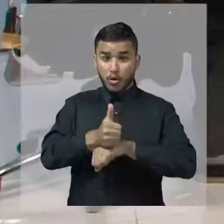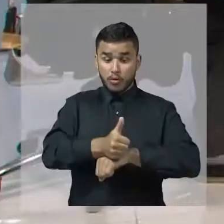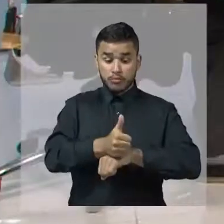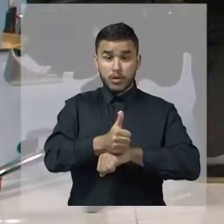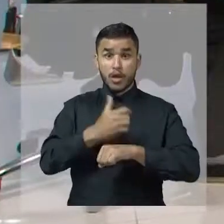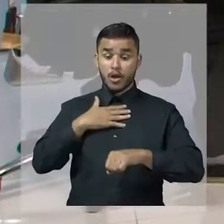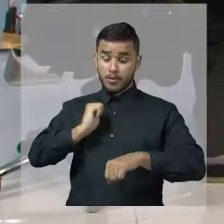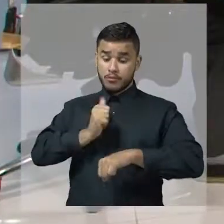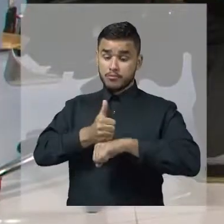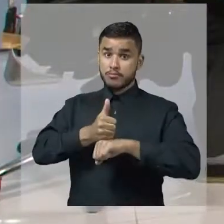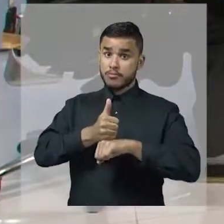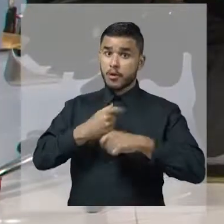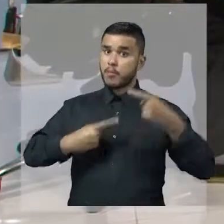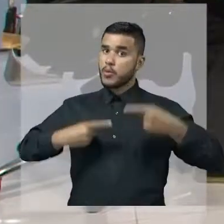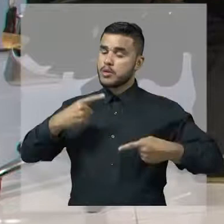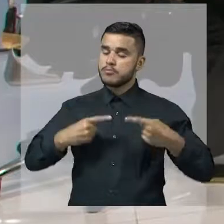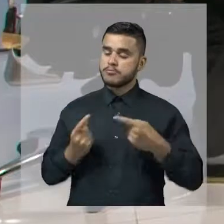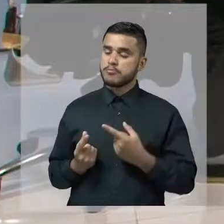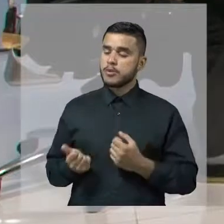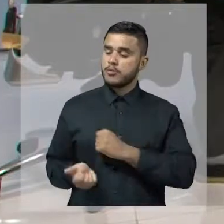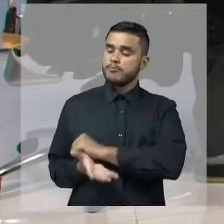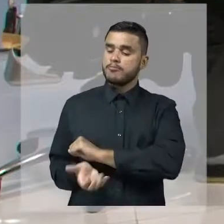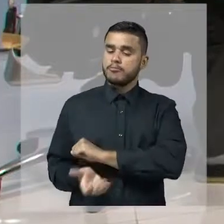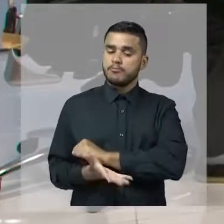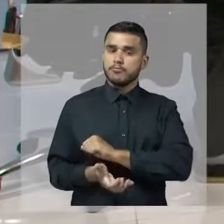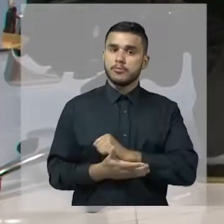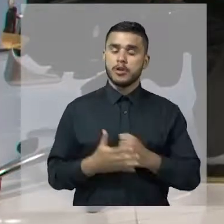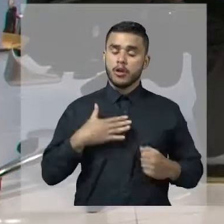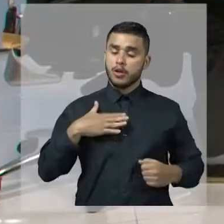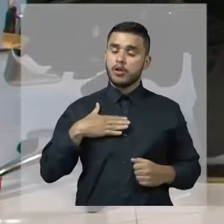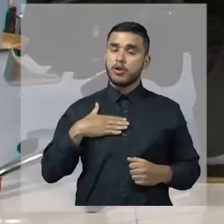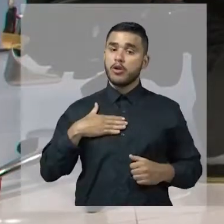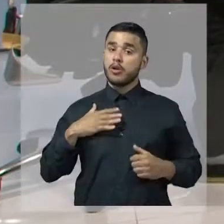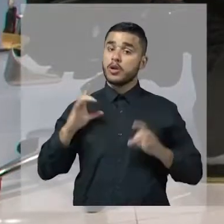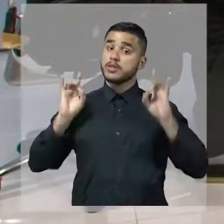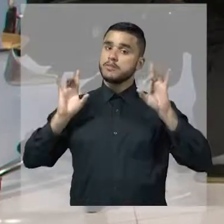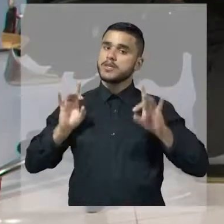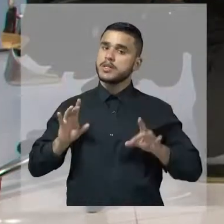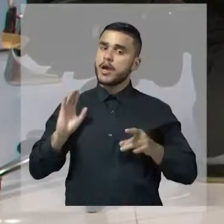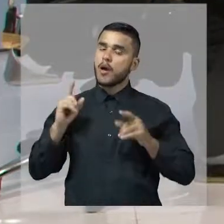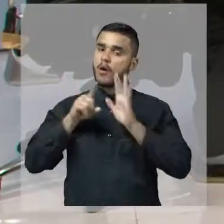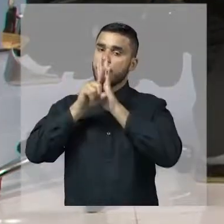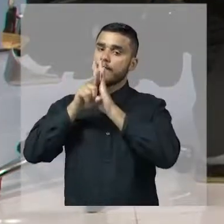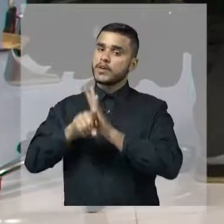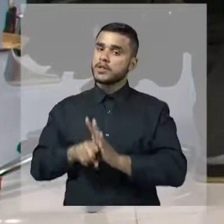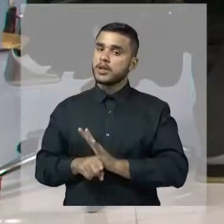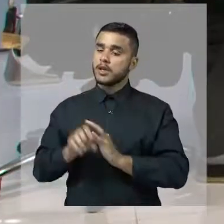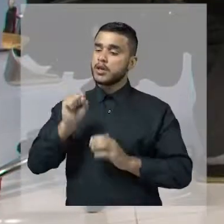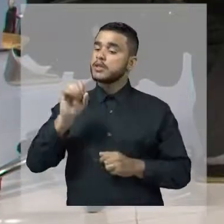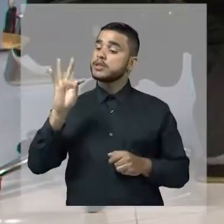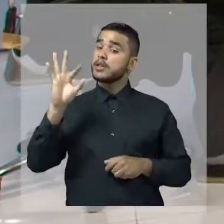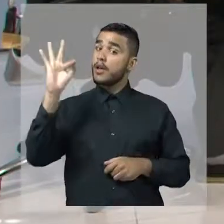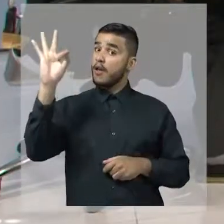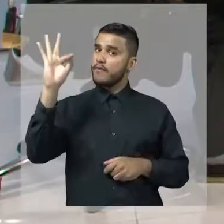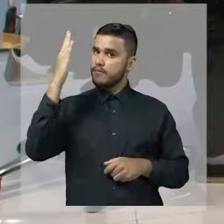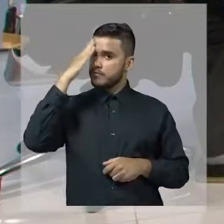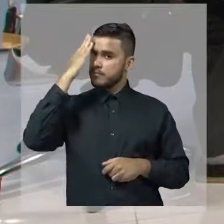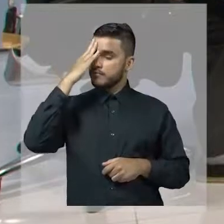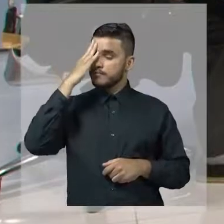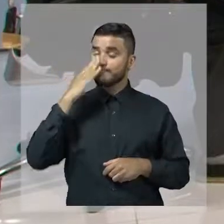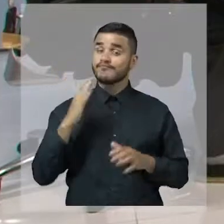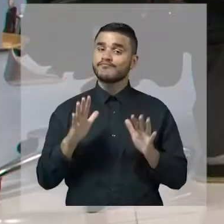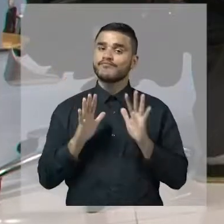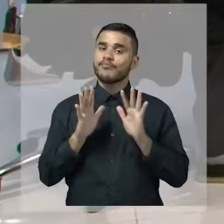função, prevalecia a competência do foro privilegiado, do foro especial. Durante muitos